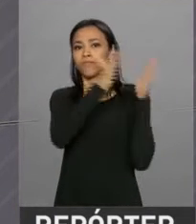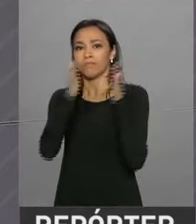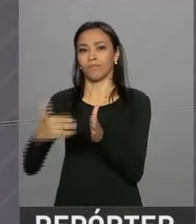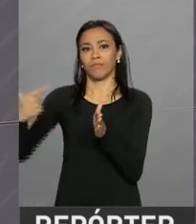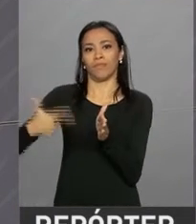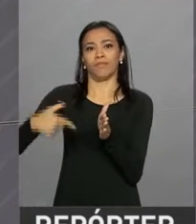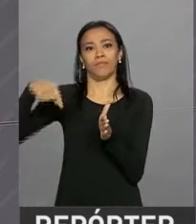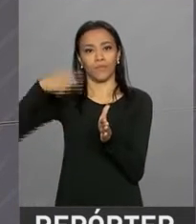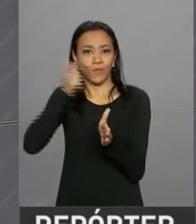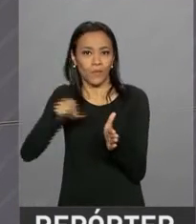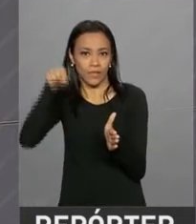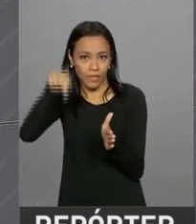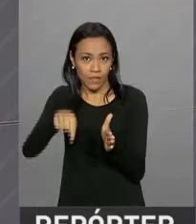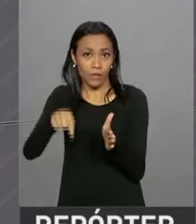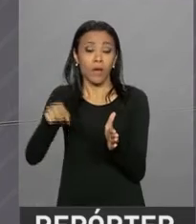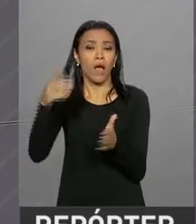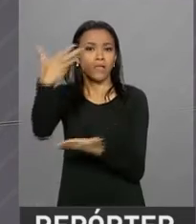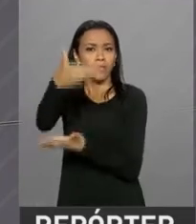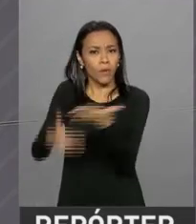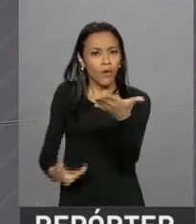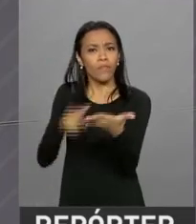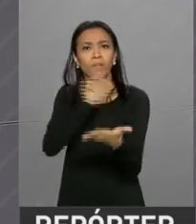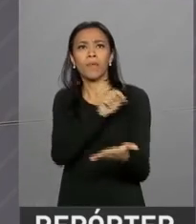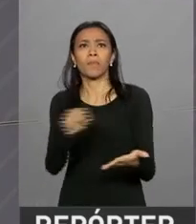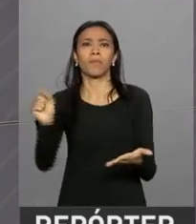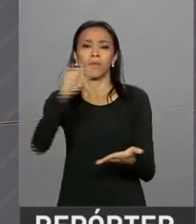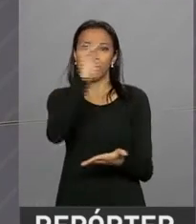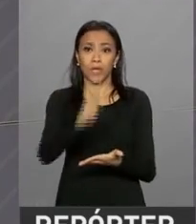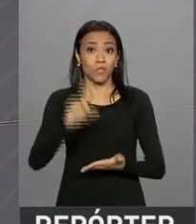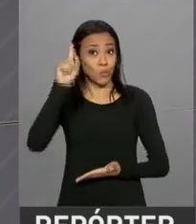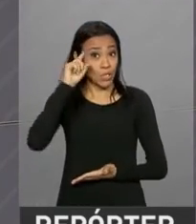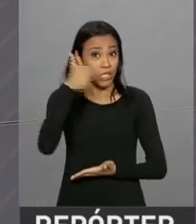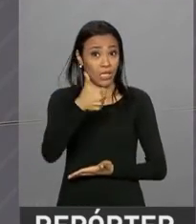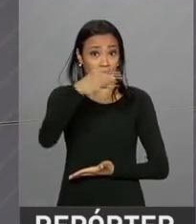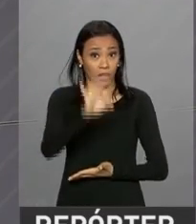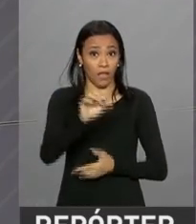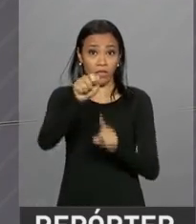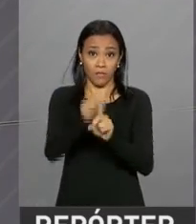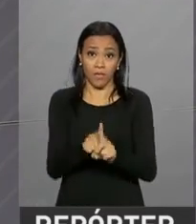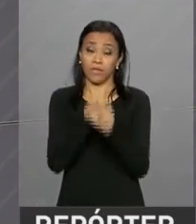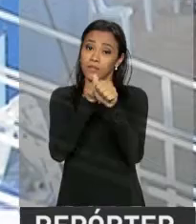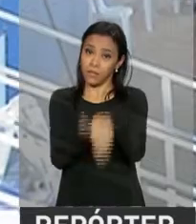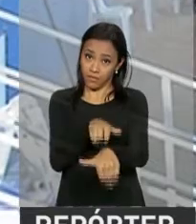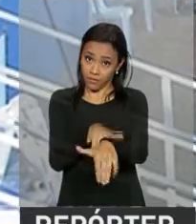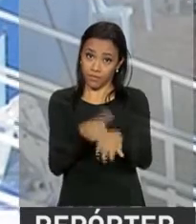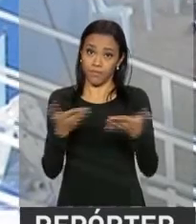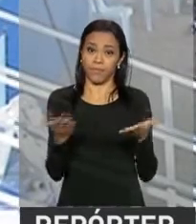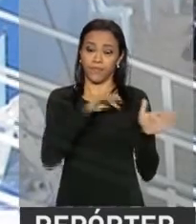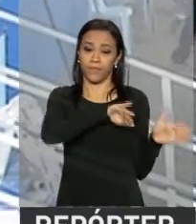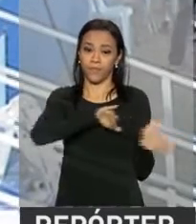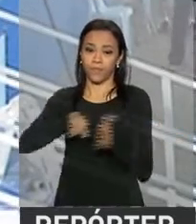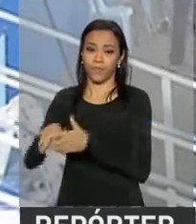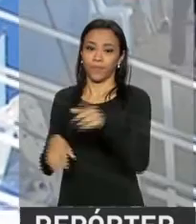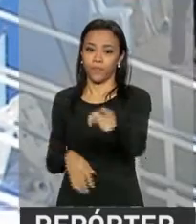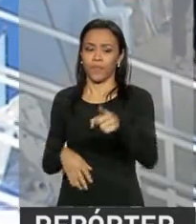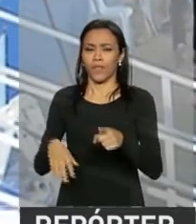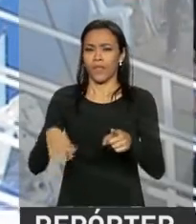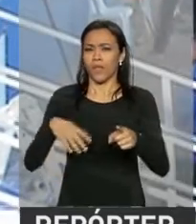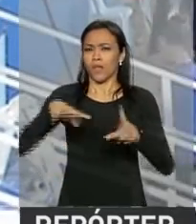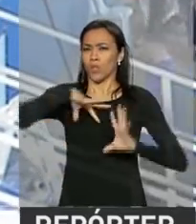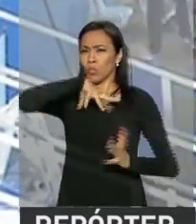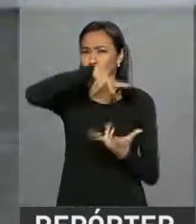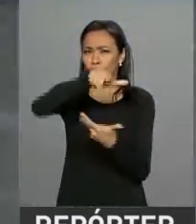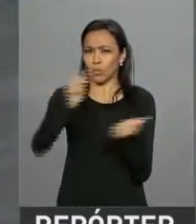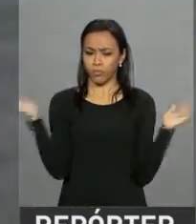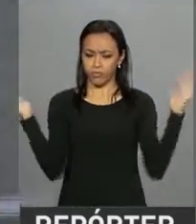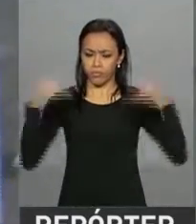determinar os vencedores serão feitas em todo o brasil no dia 10 de setembro enquanto os atletas do mundo